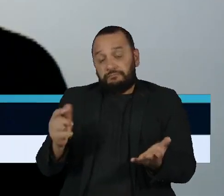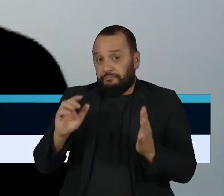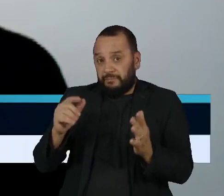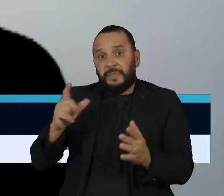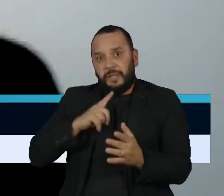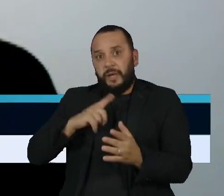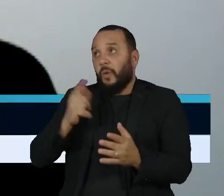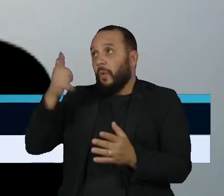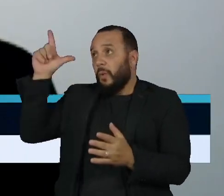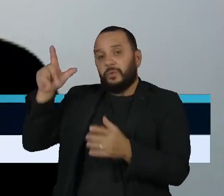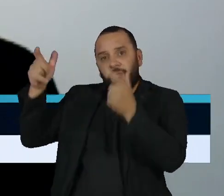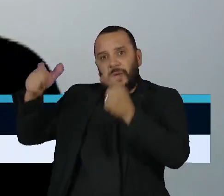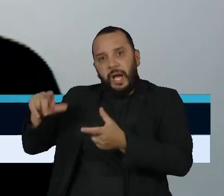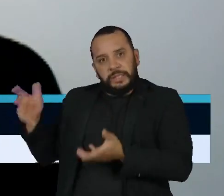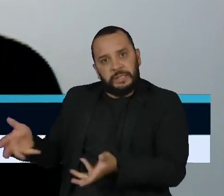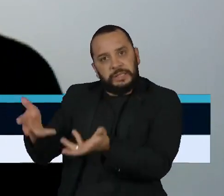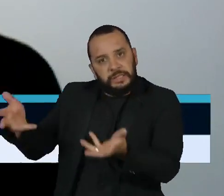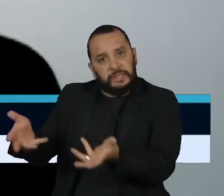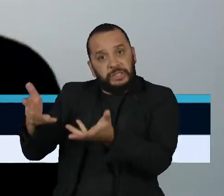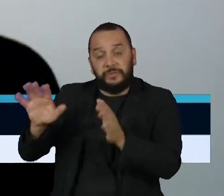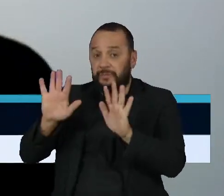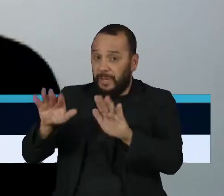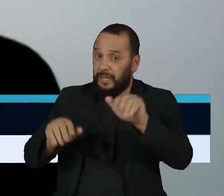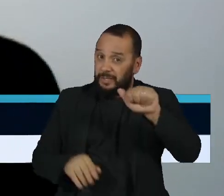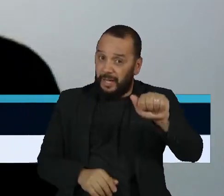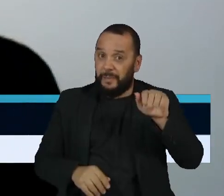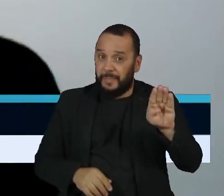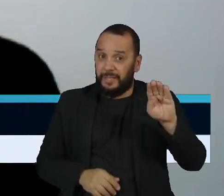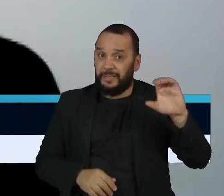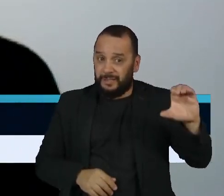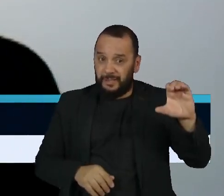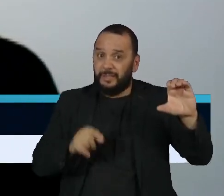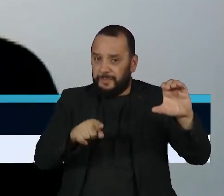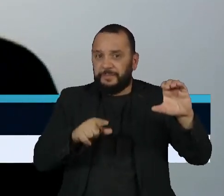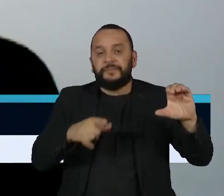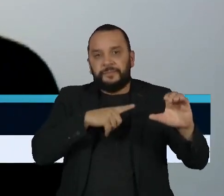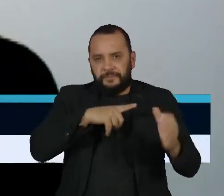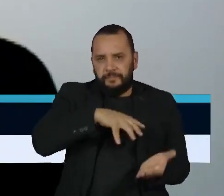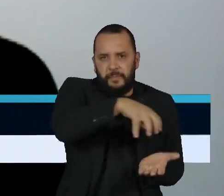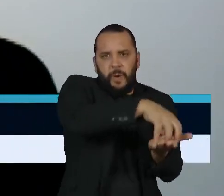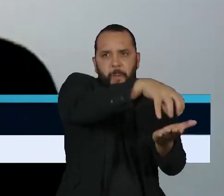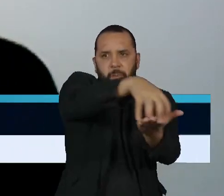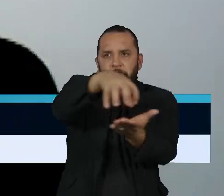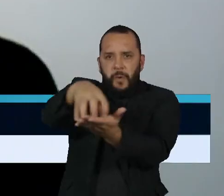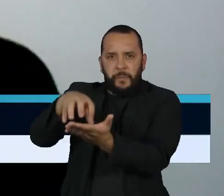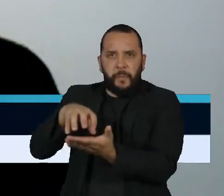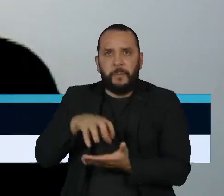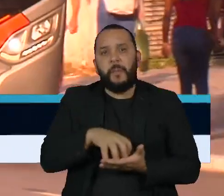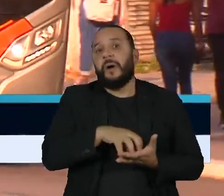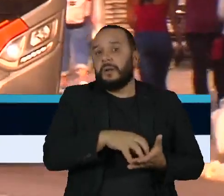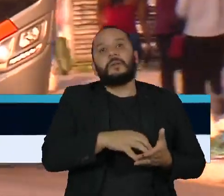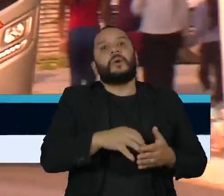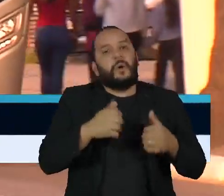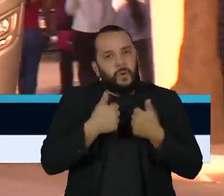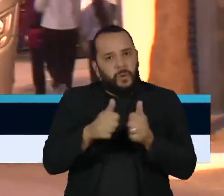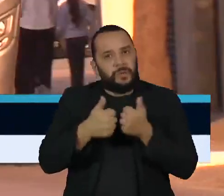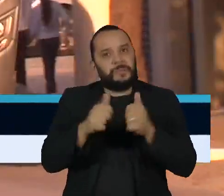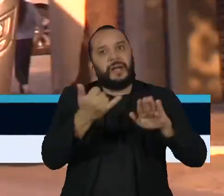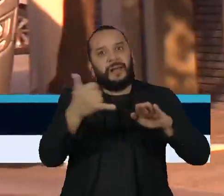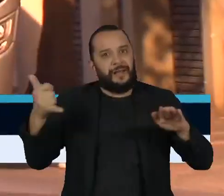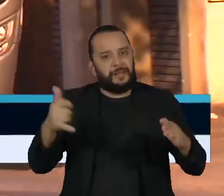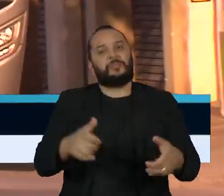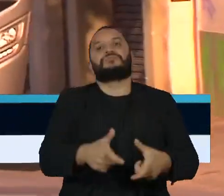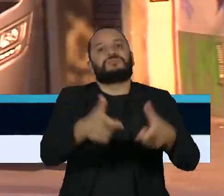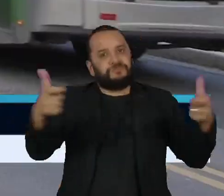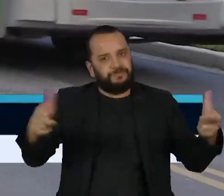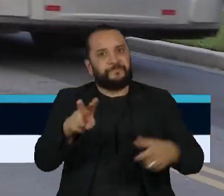ABC Paulista é o local onde vai ter o maior mercado de ônibus elétricos contam ponto a